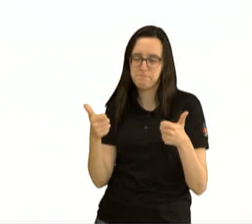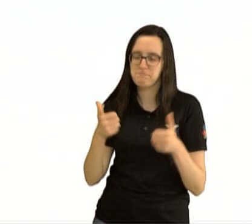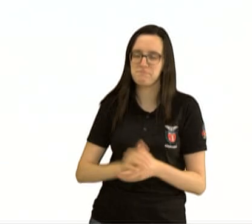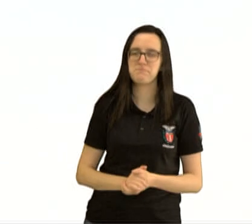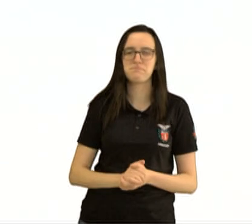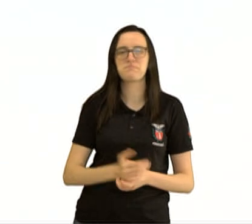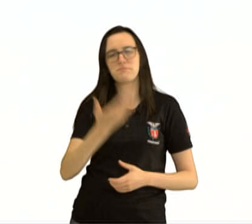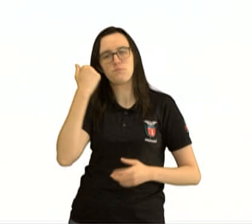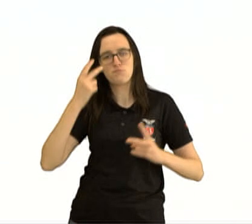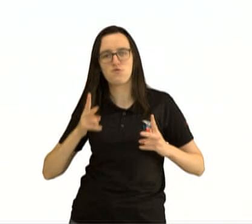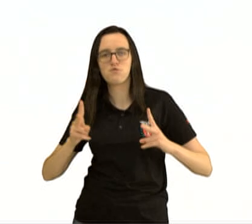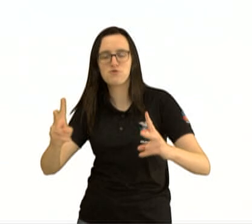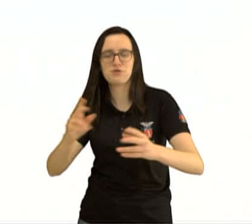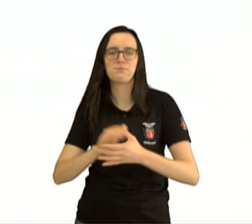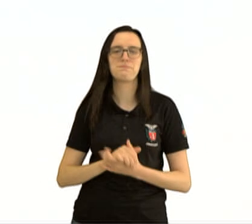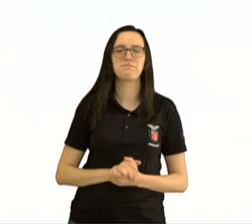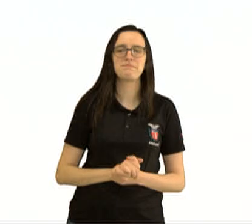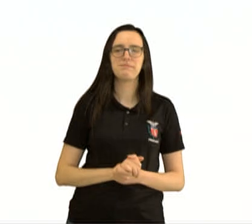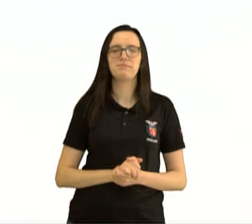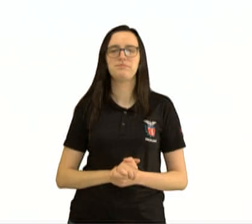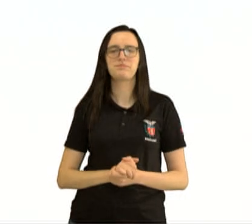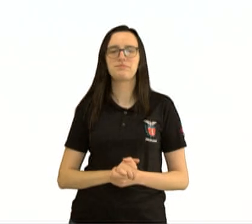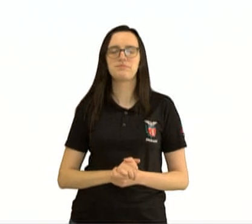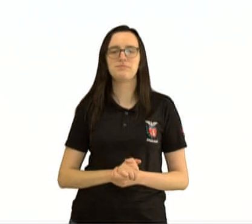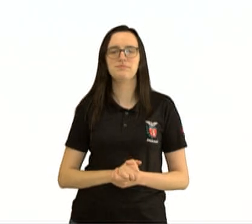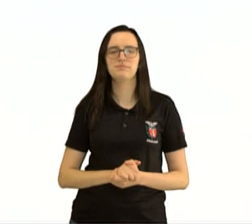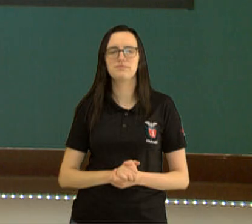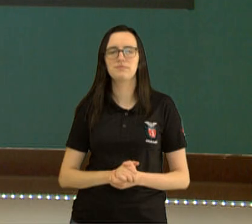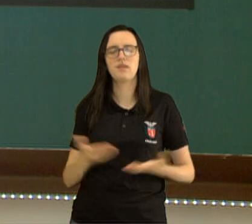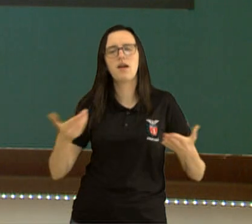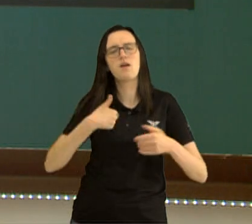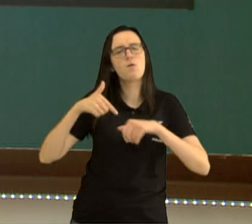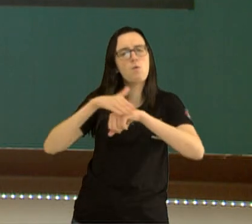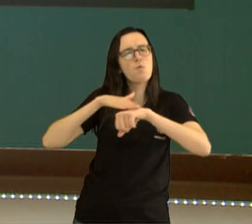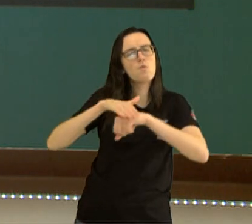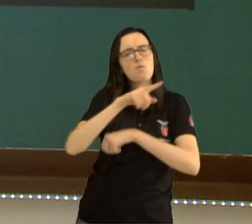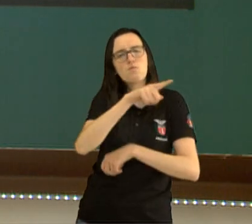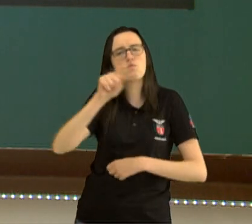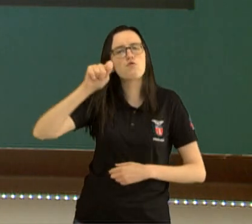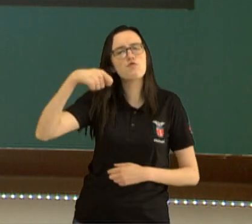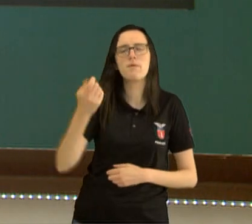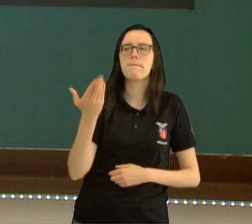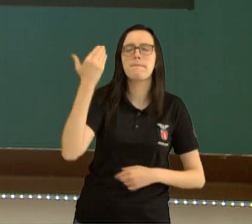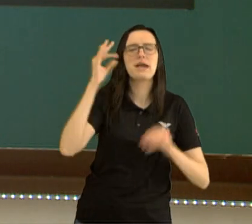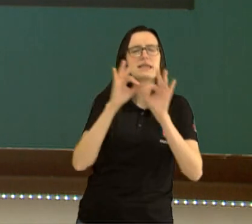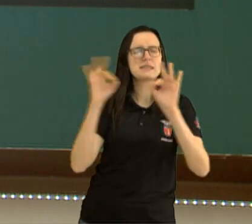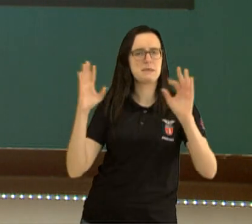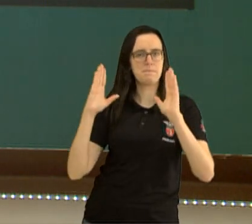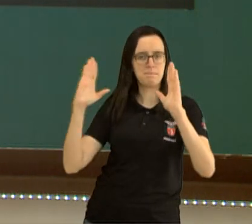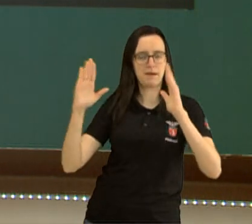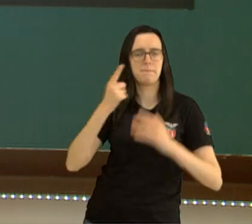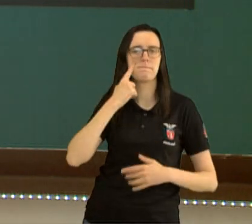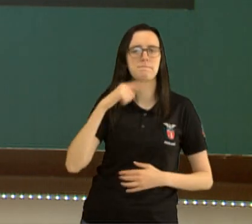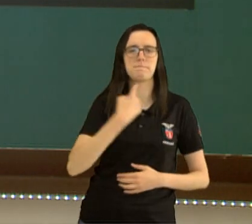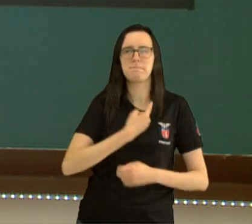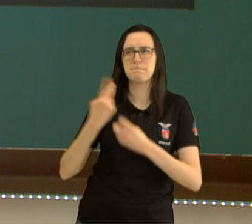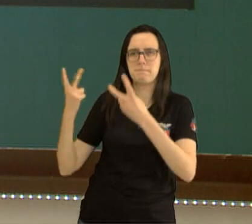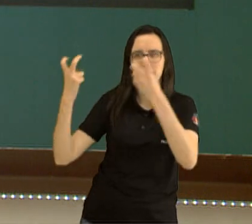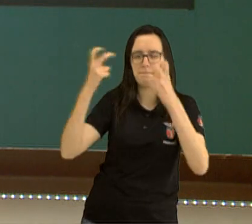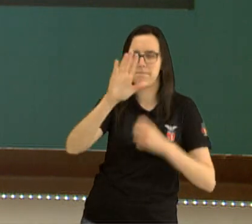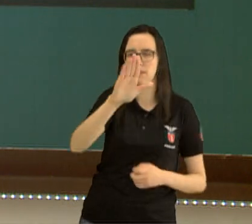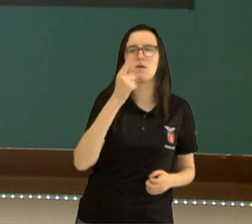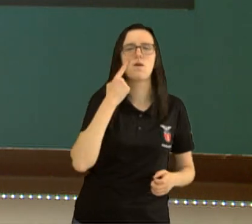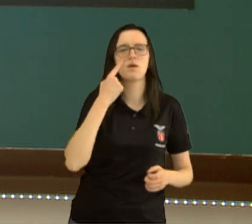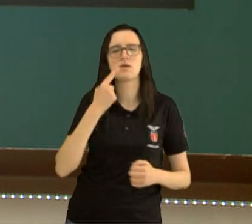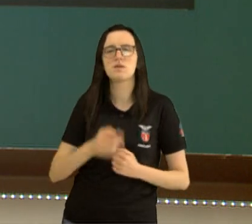move on. Bora seguir. Deixa eu conversar agora um pouco com vocês sobre a questão do passado simples. Então vamos observar aqui, olha só.